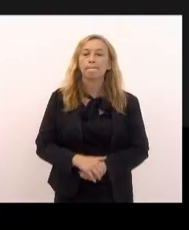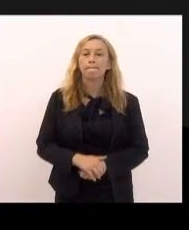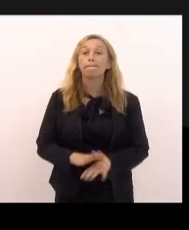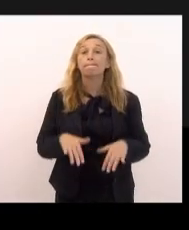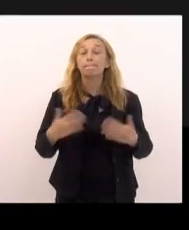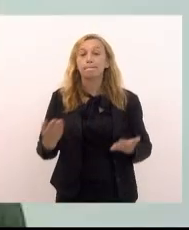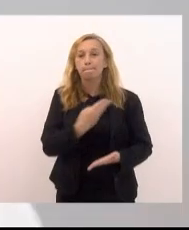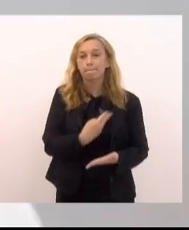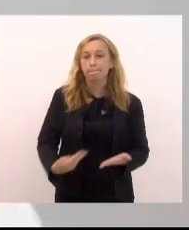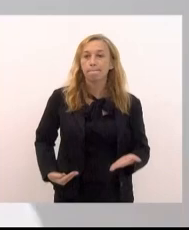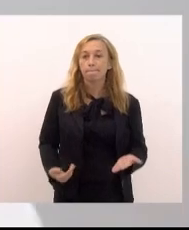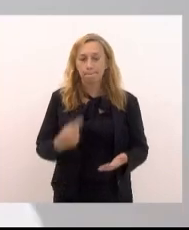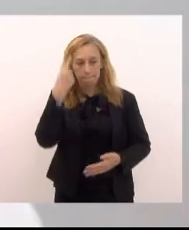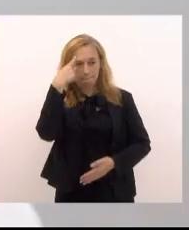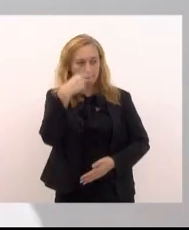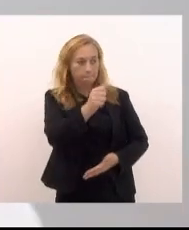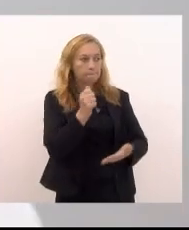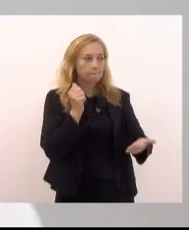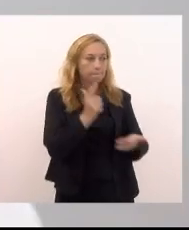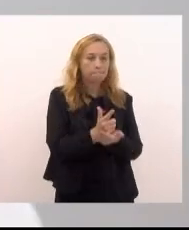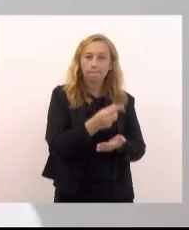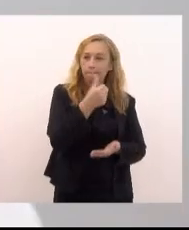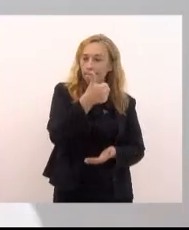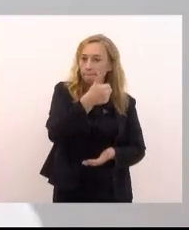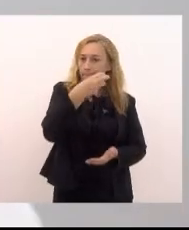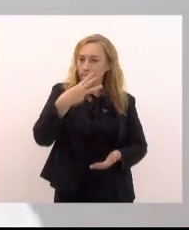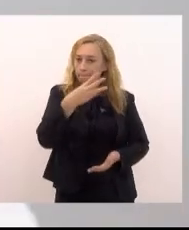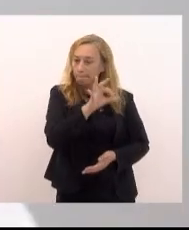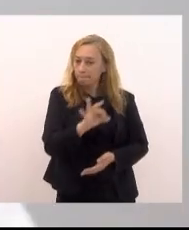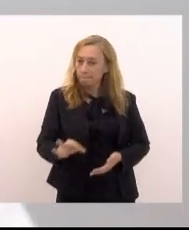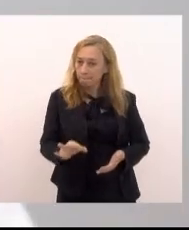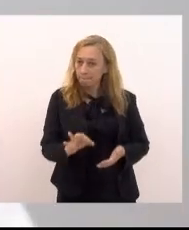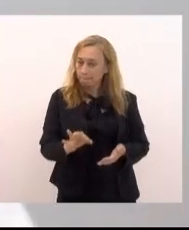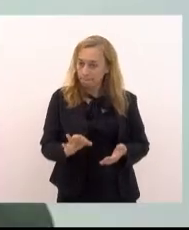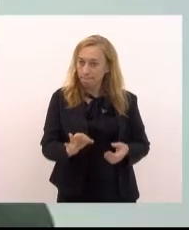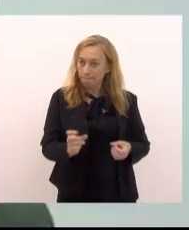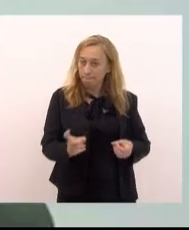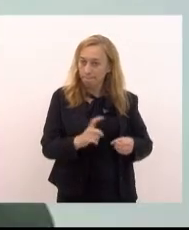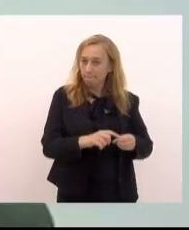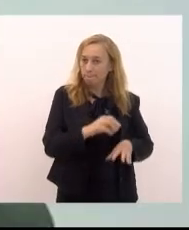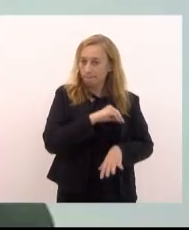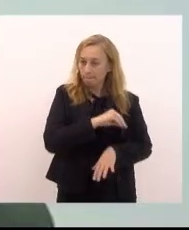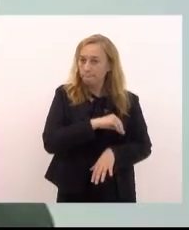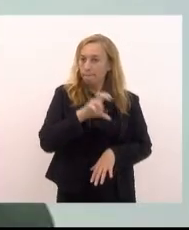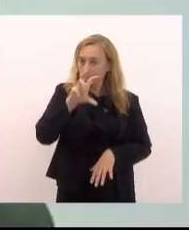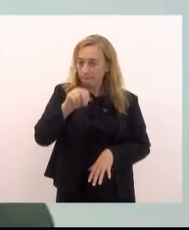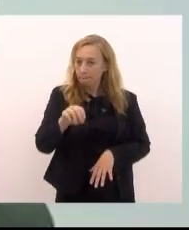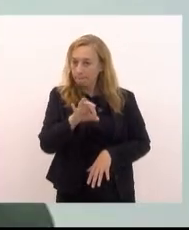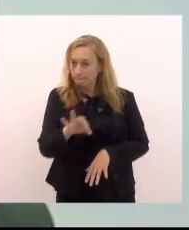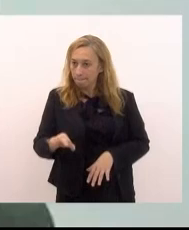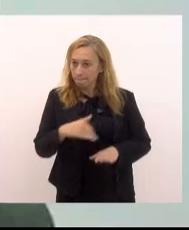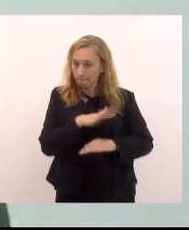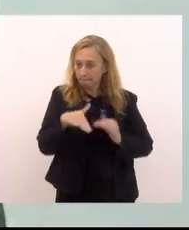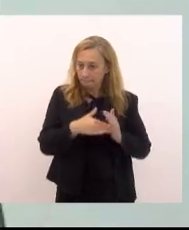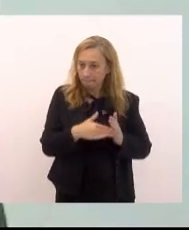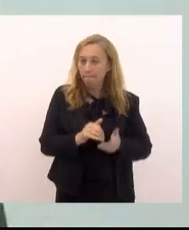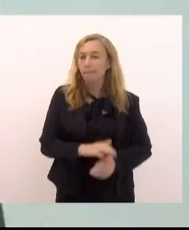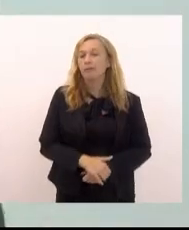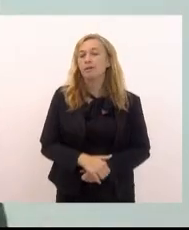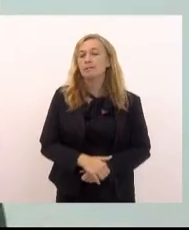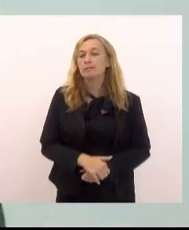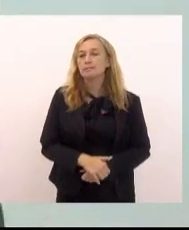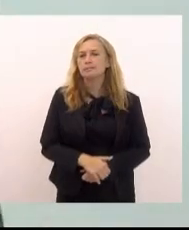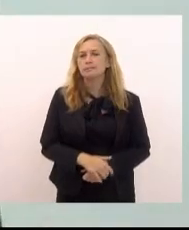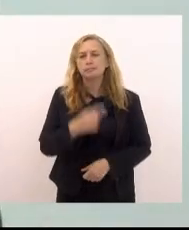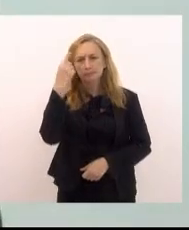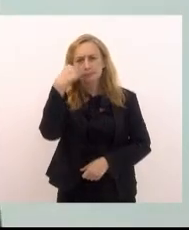mandou pagar os 13% de reposição salarial, que é 50% da reposição total,